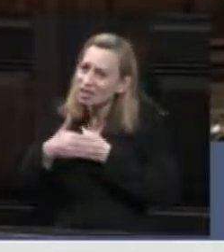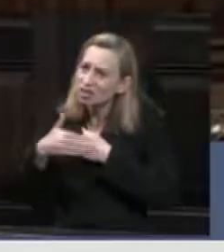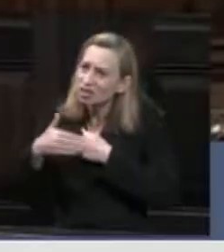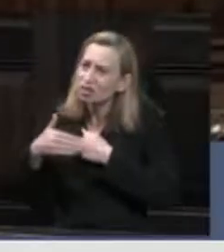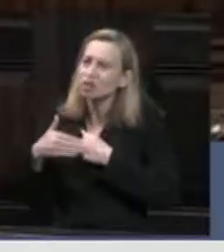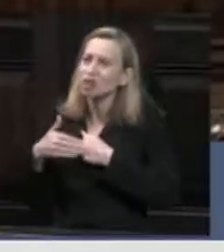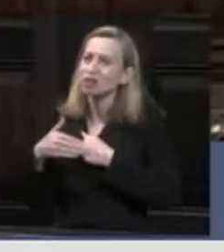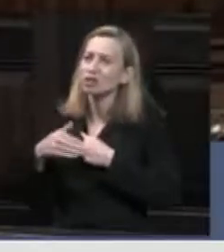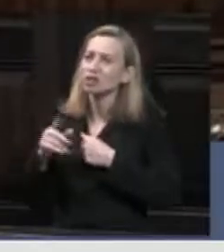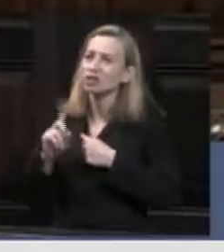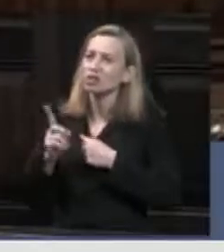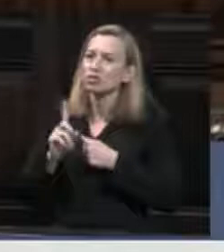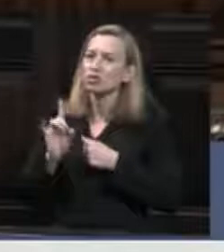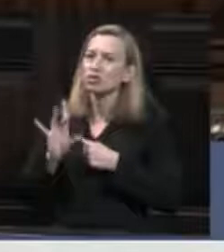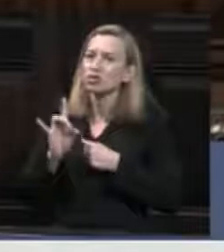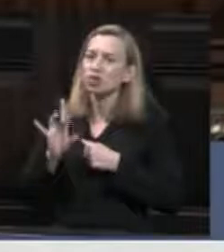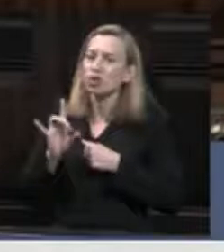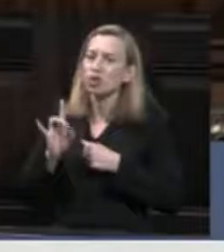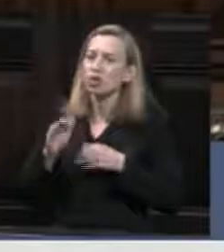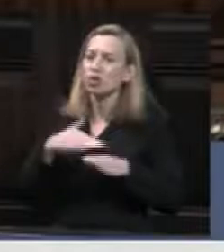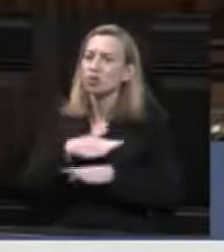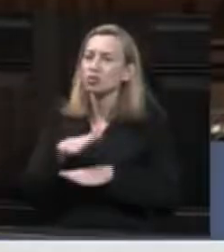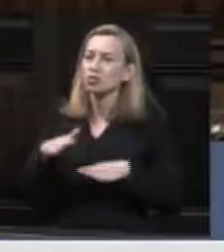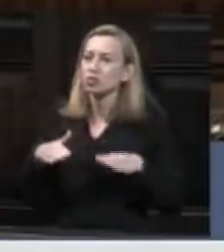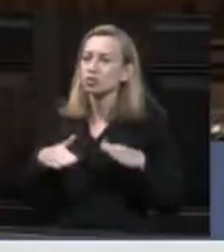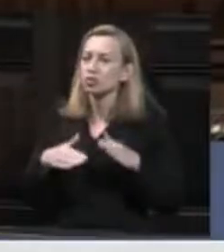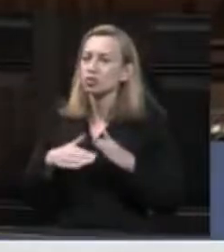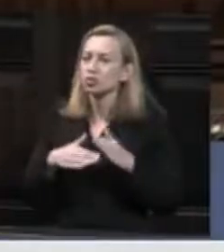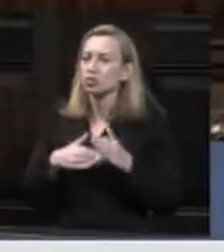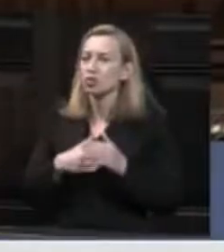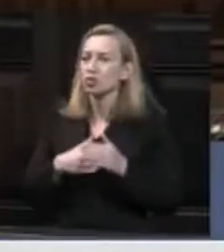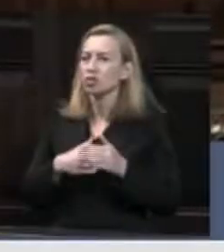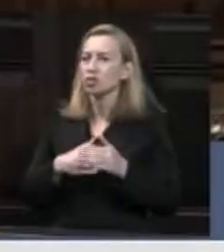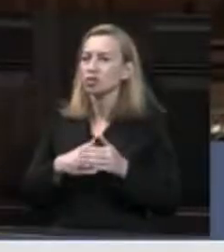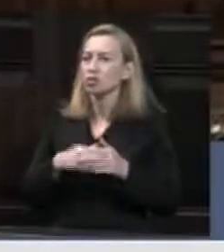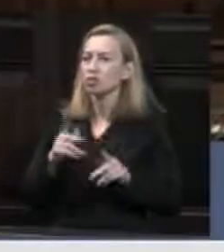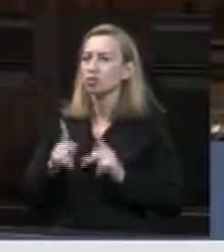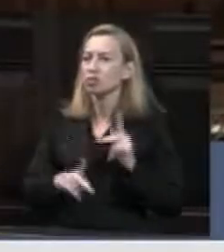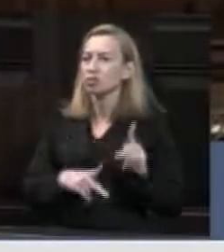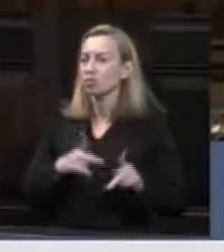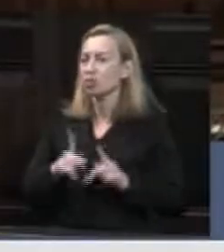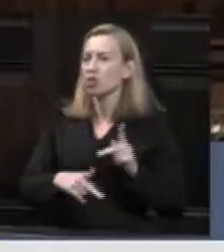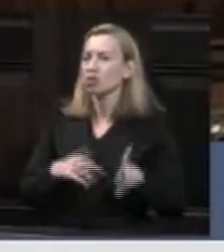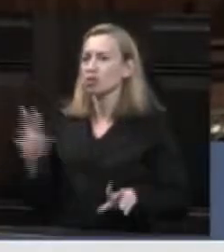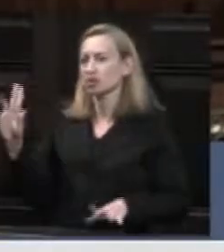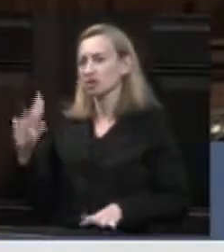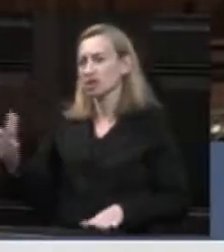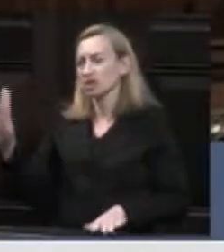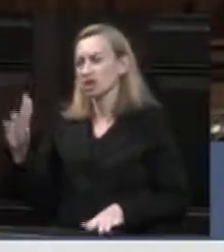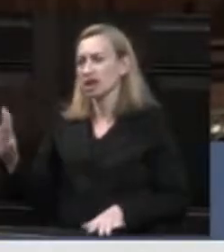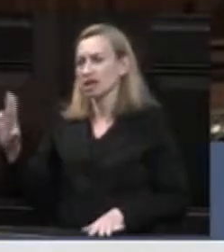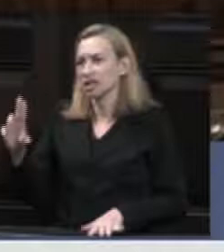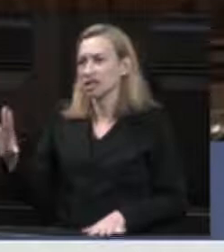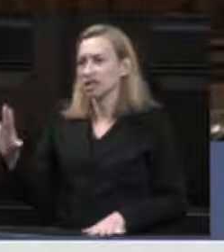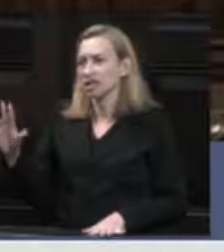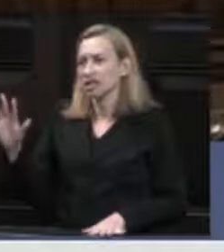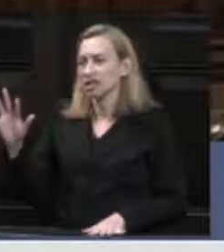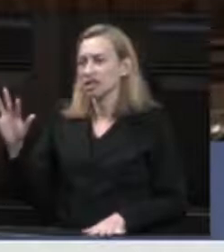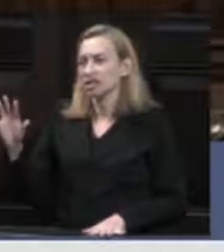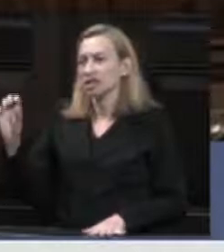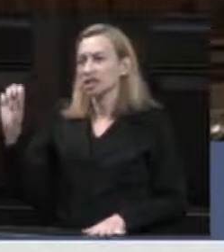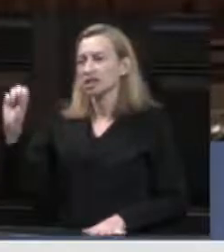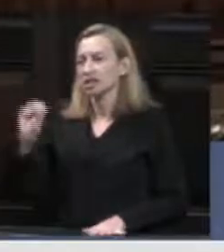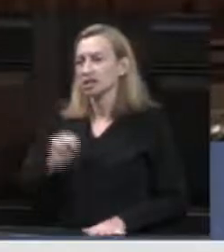comunidade acadêmica da Universidade Federal de Santa Catarina, mas como ao conjunto da comunidade acadêmica brasileira, que vive sob